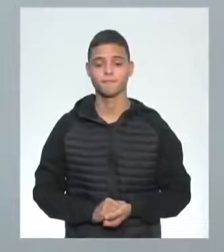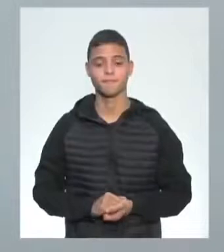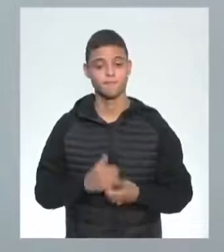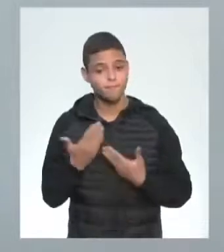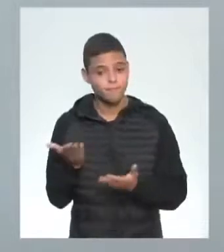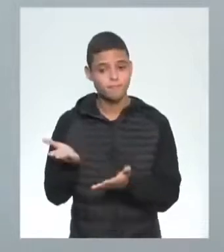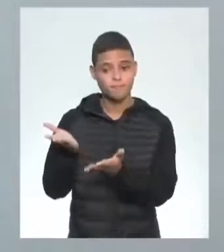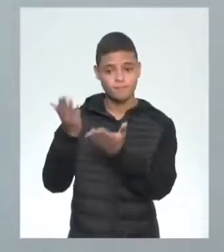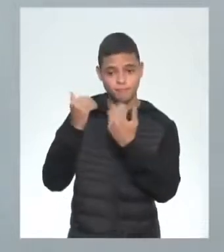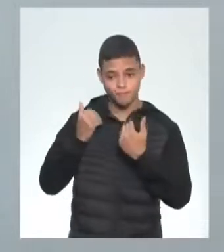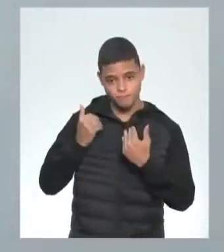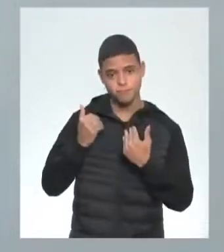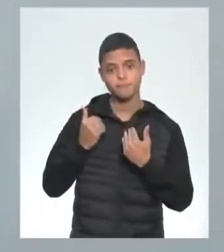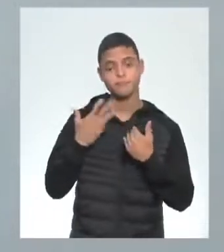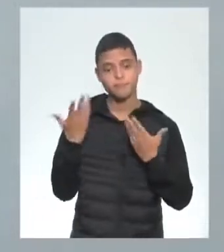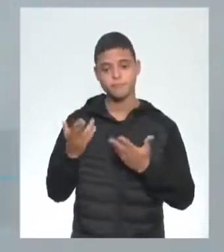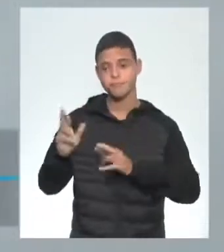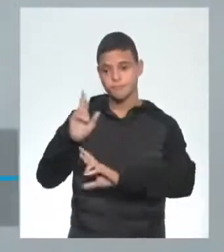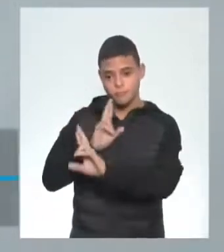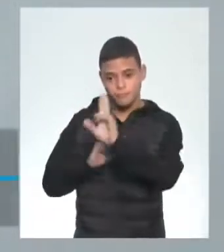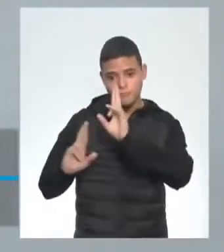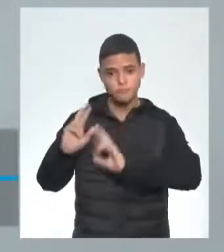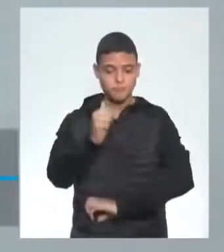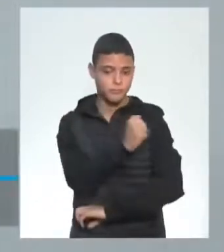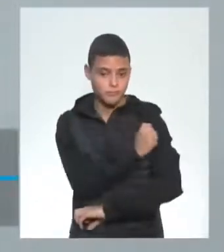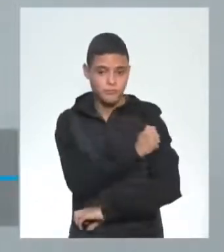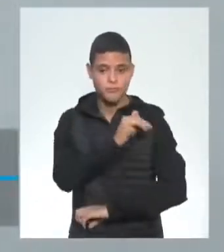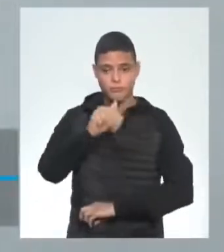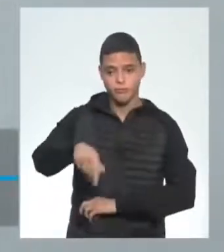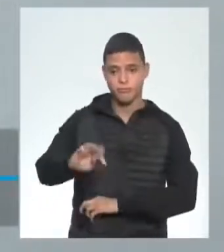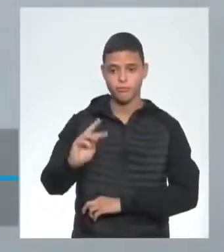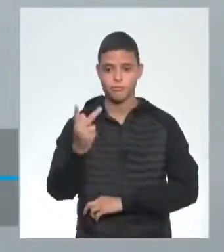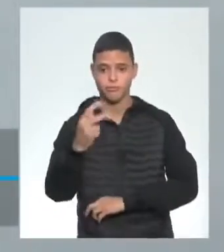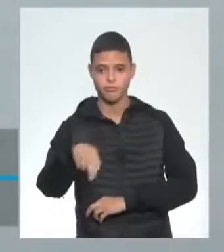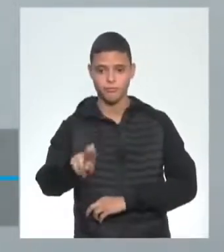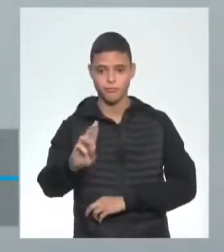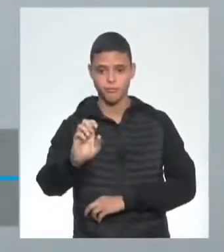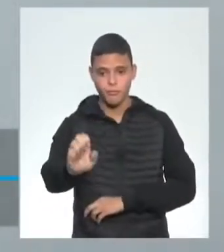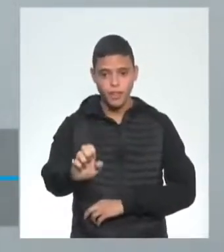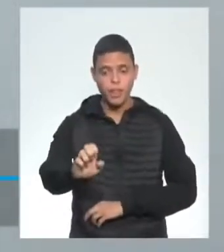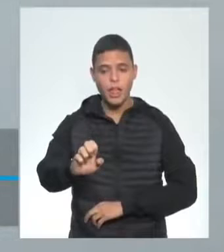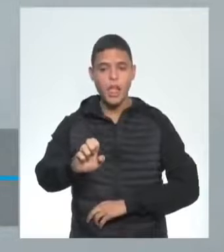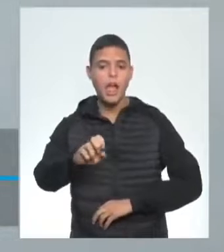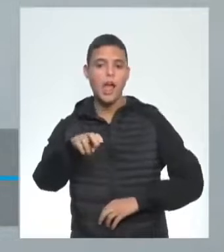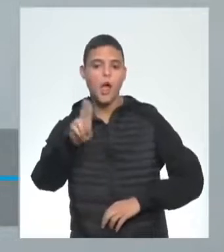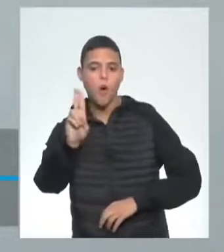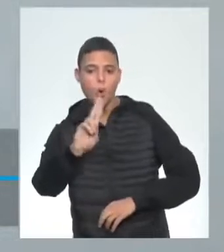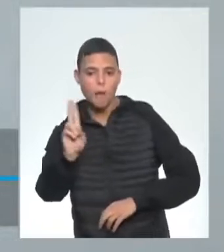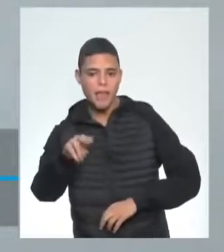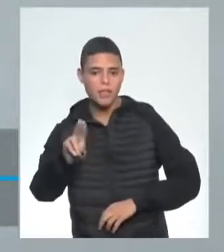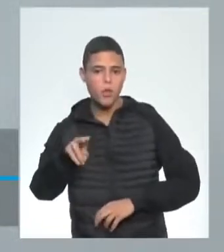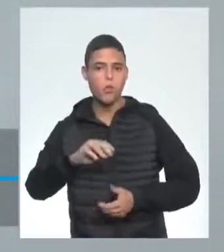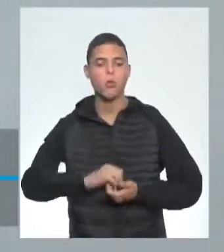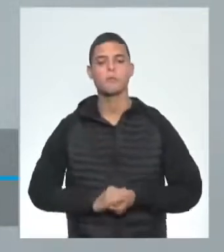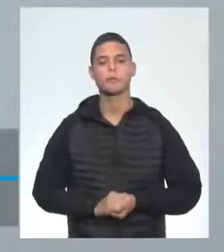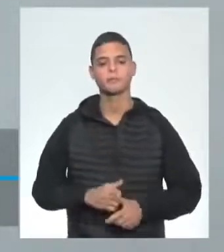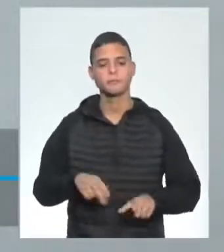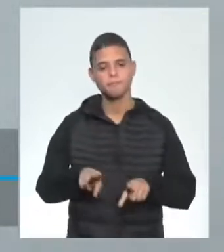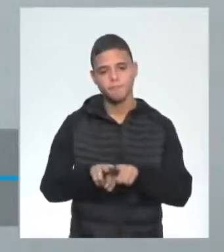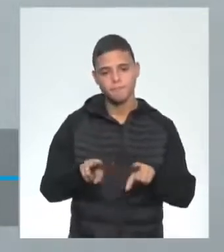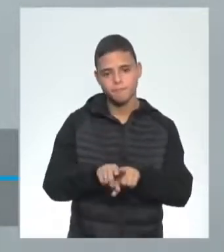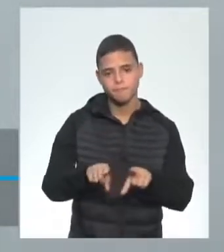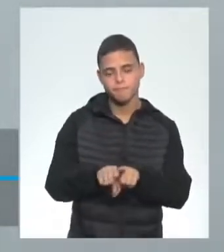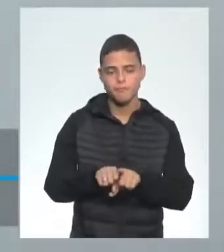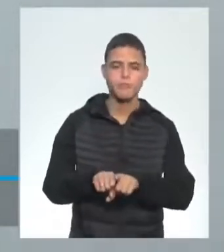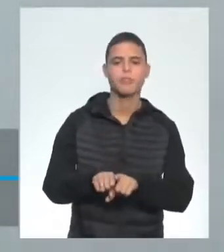Vamos lá, então, pegando as respostas dos alunos. O Matheus fala Ubatuba, deixa eu ver aqui, o Murilo